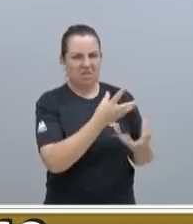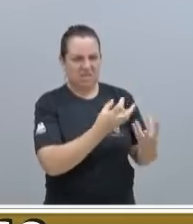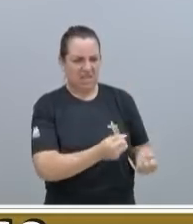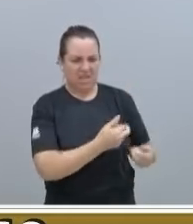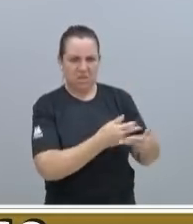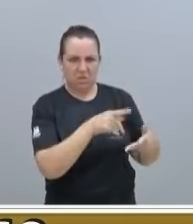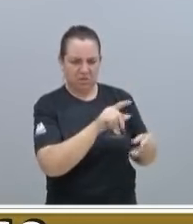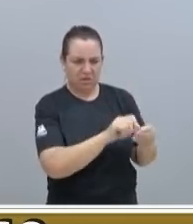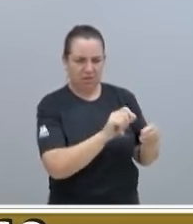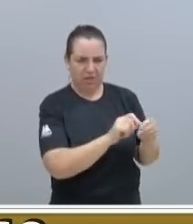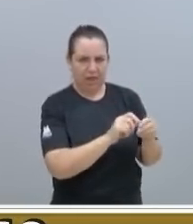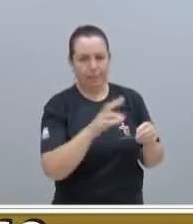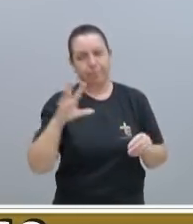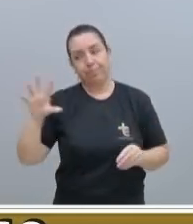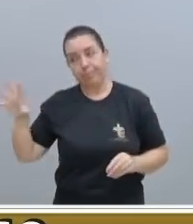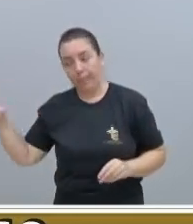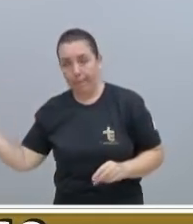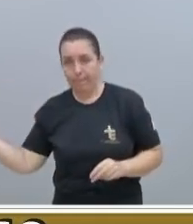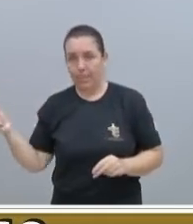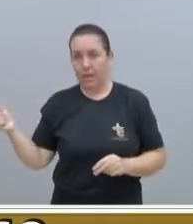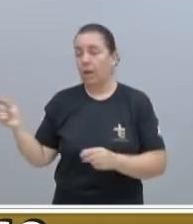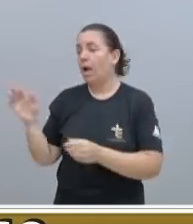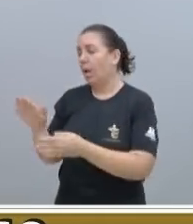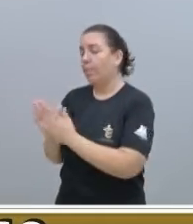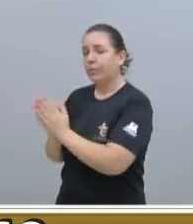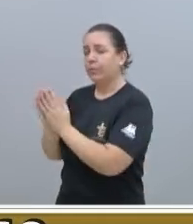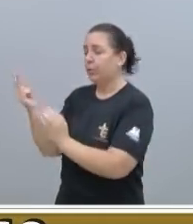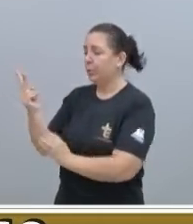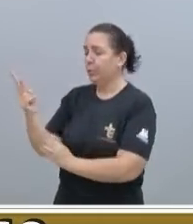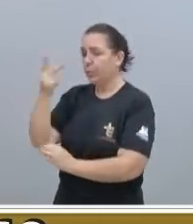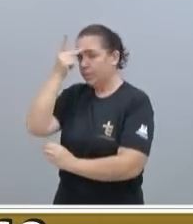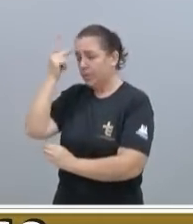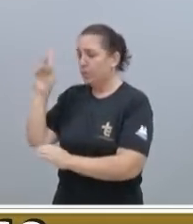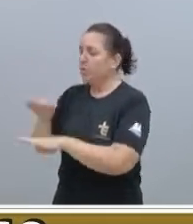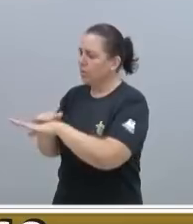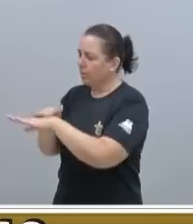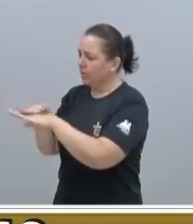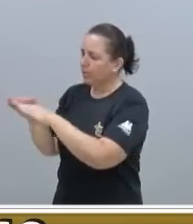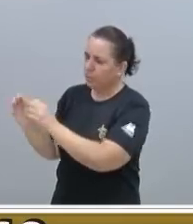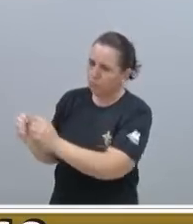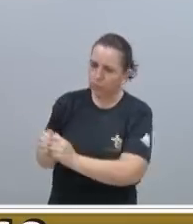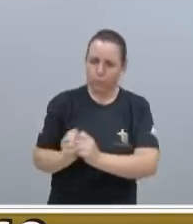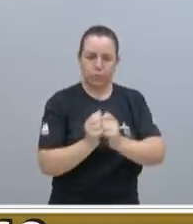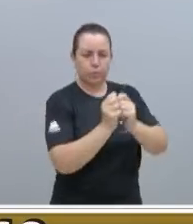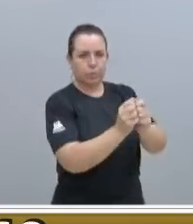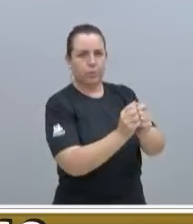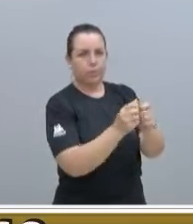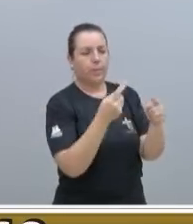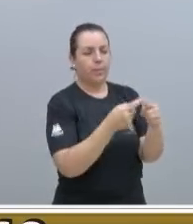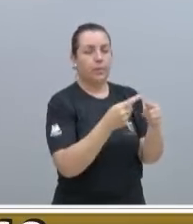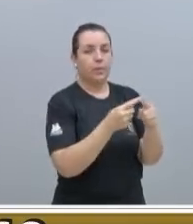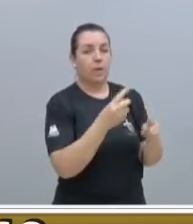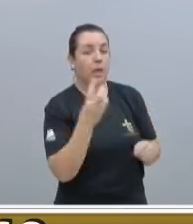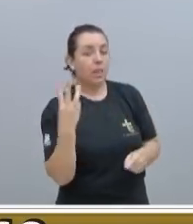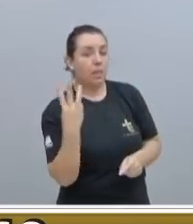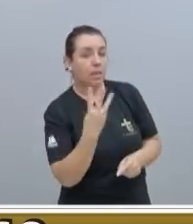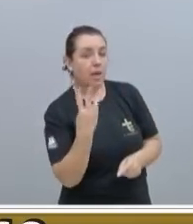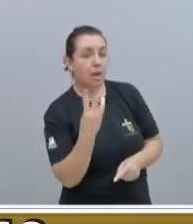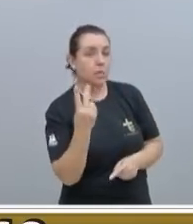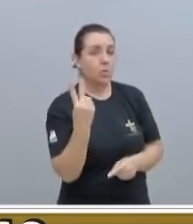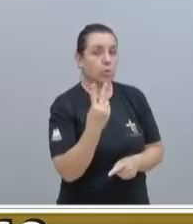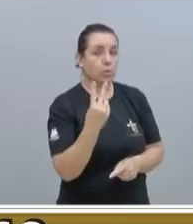contigo mais uma ou duas pessoas para que toda a questão seja decidida sobre a palavra de duas ou três testemunhas